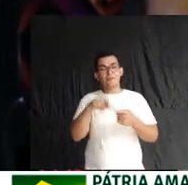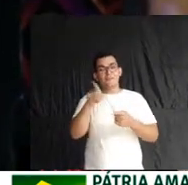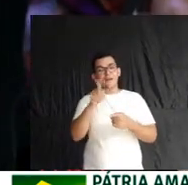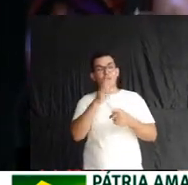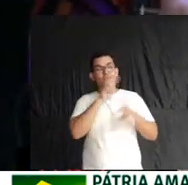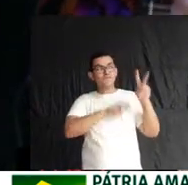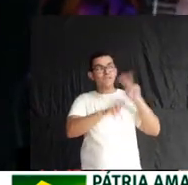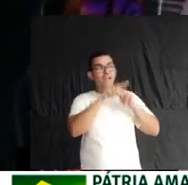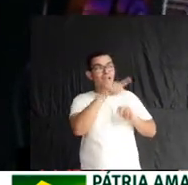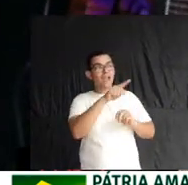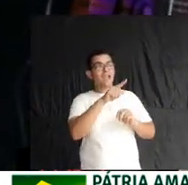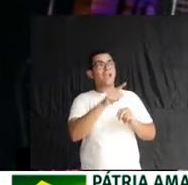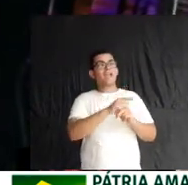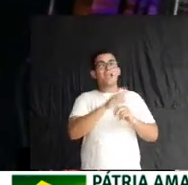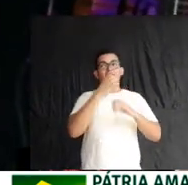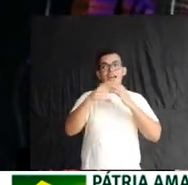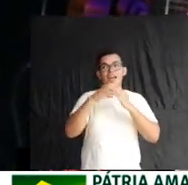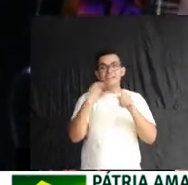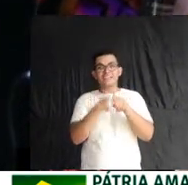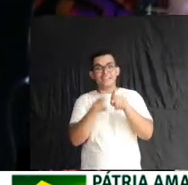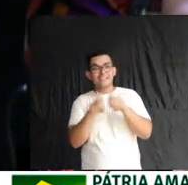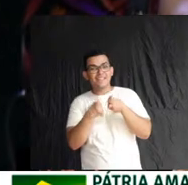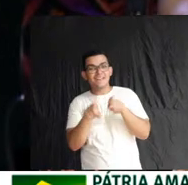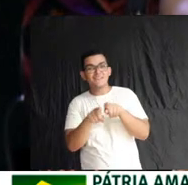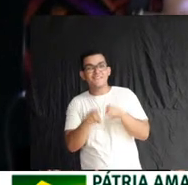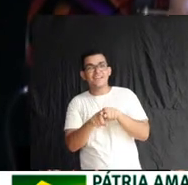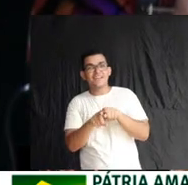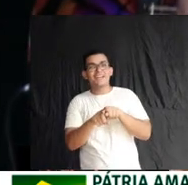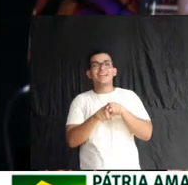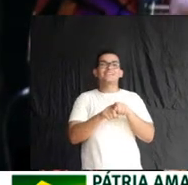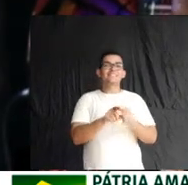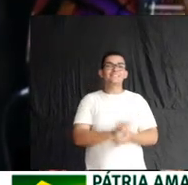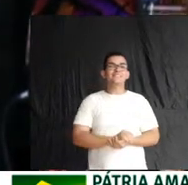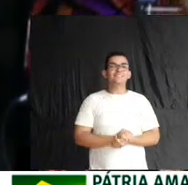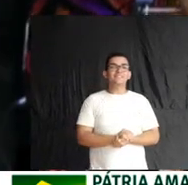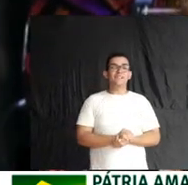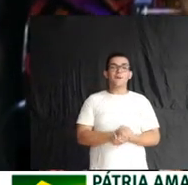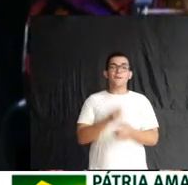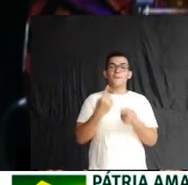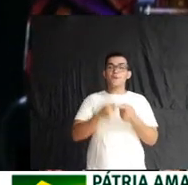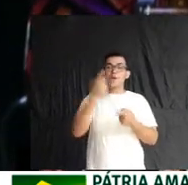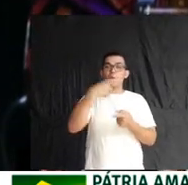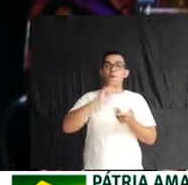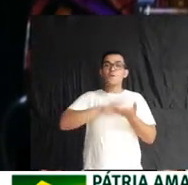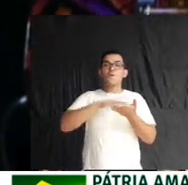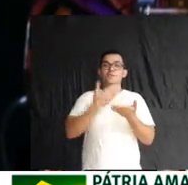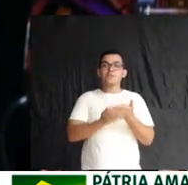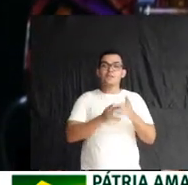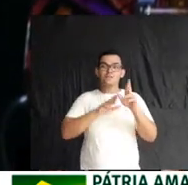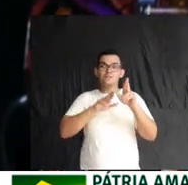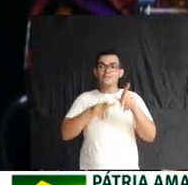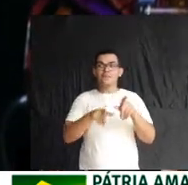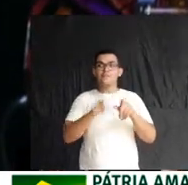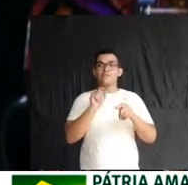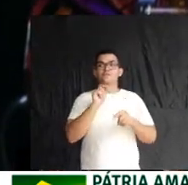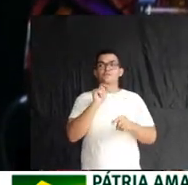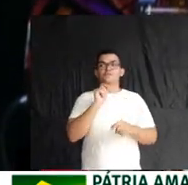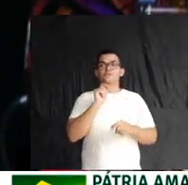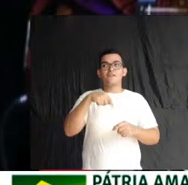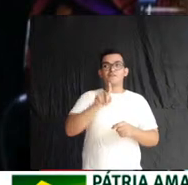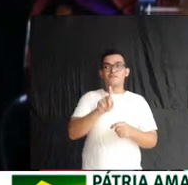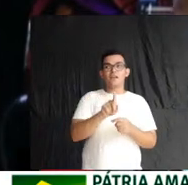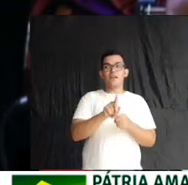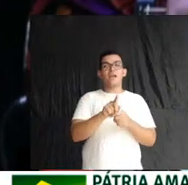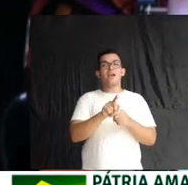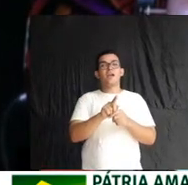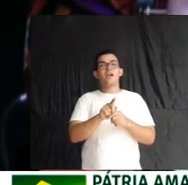mais, como é que eu vou dizer? Mais de louvor. Né? Mais de louvor. É,